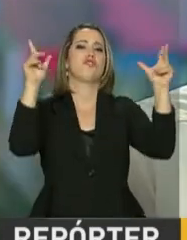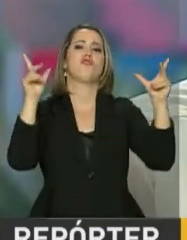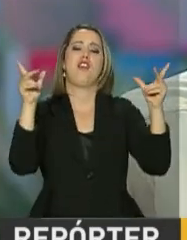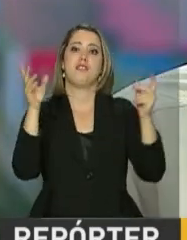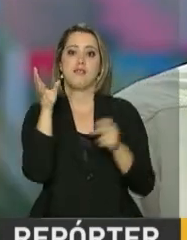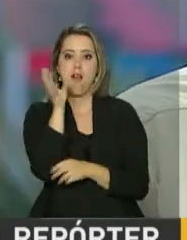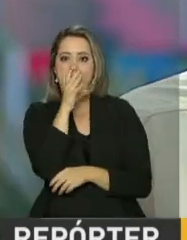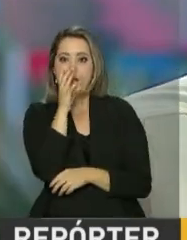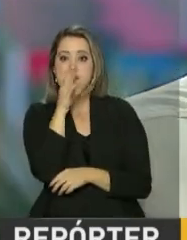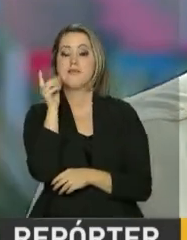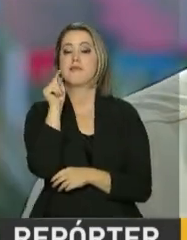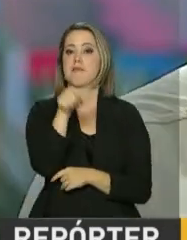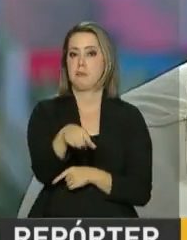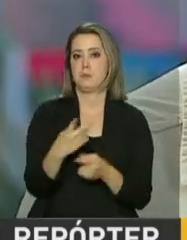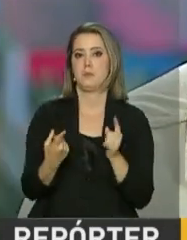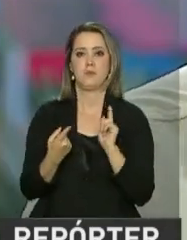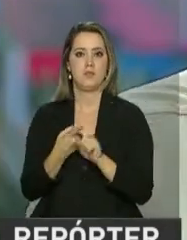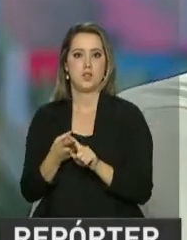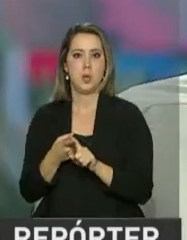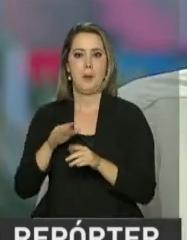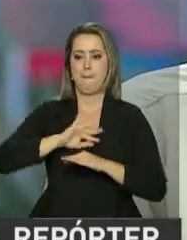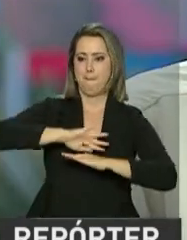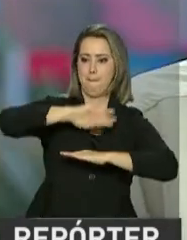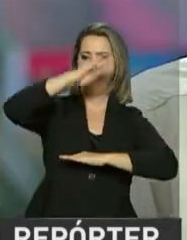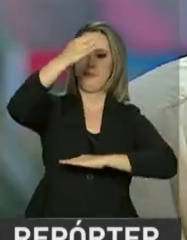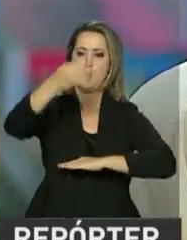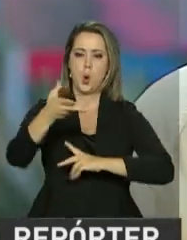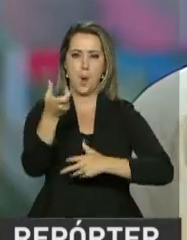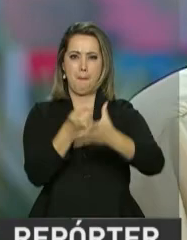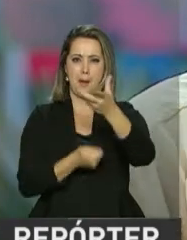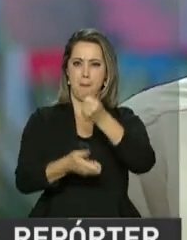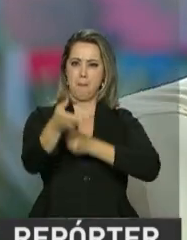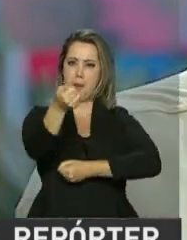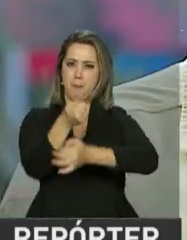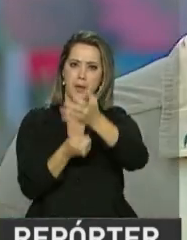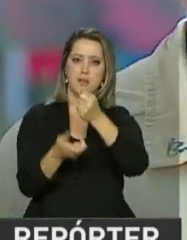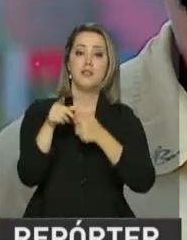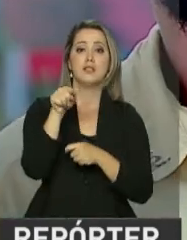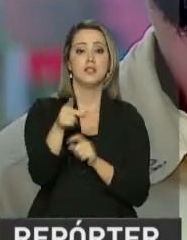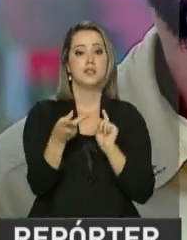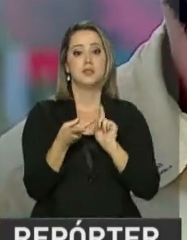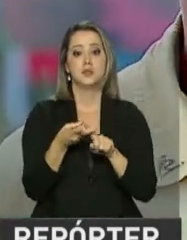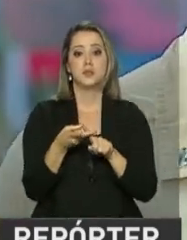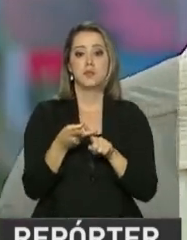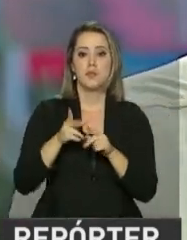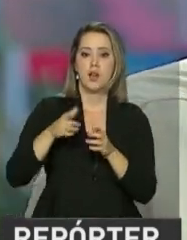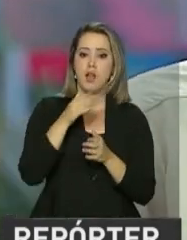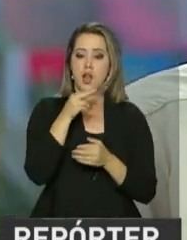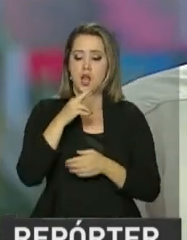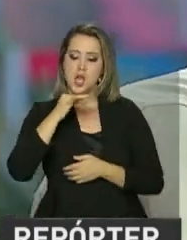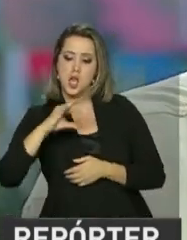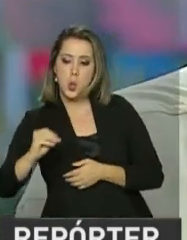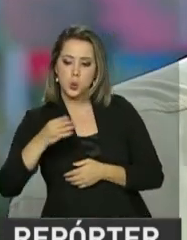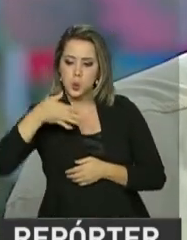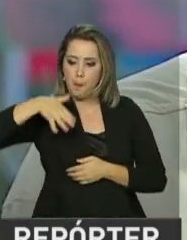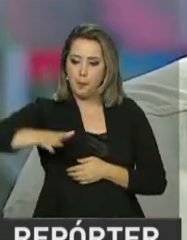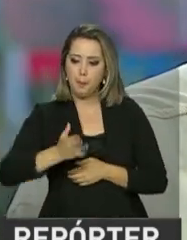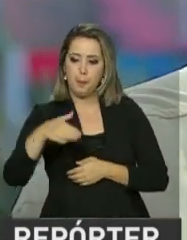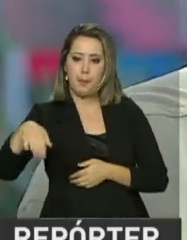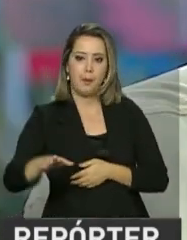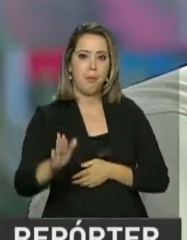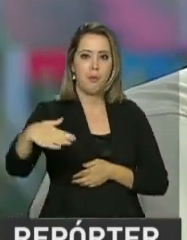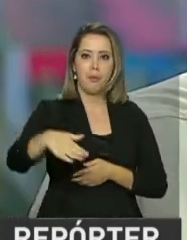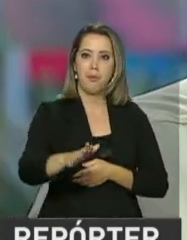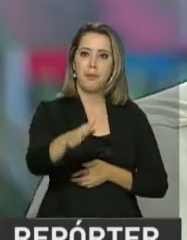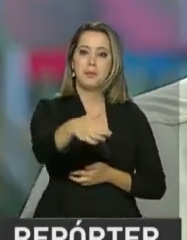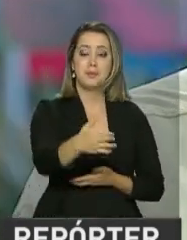entre a morros para a escalada rios prática de esportes